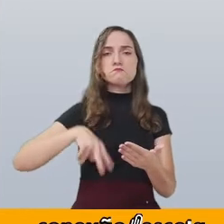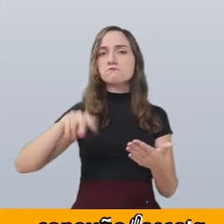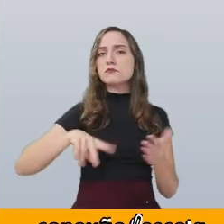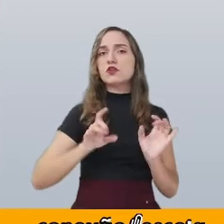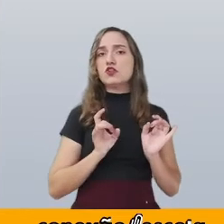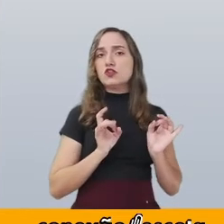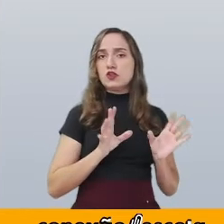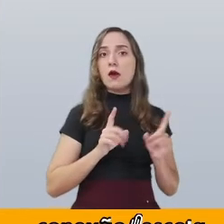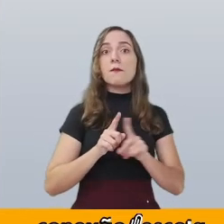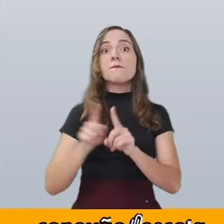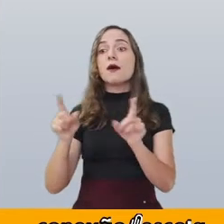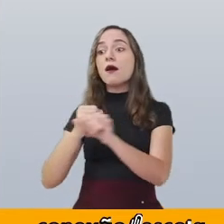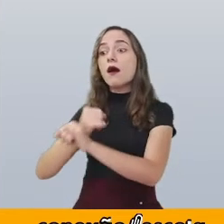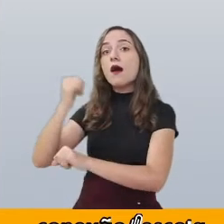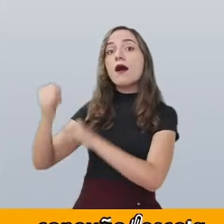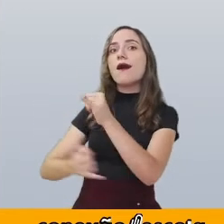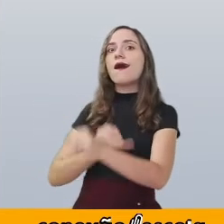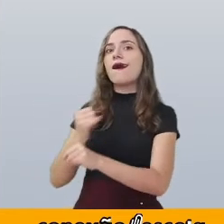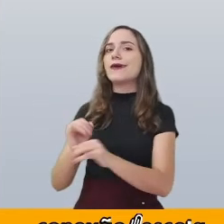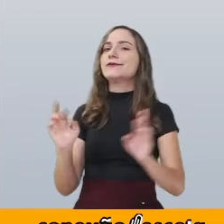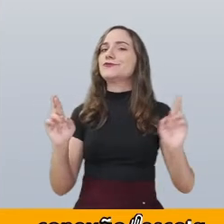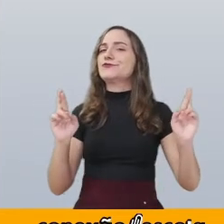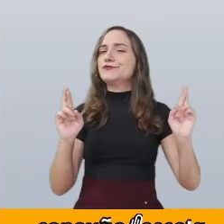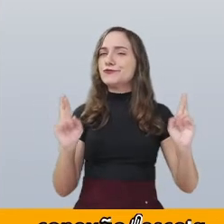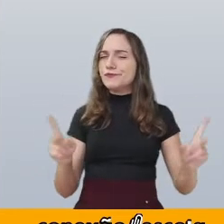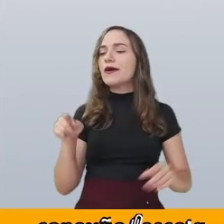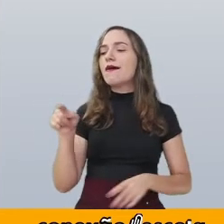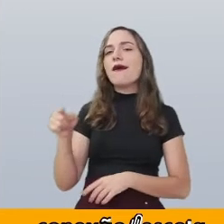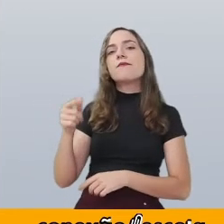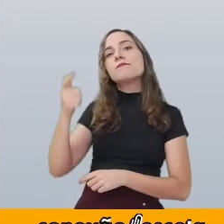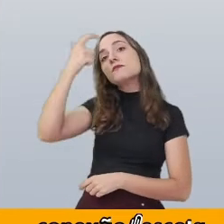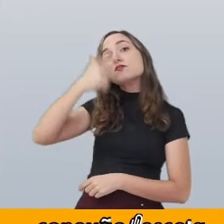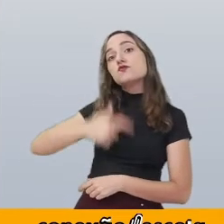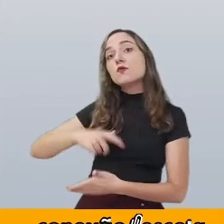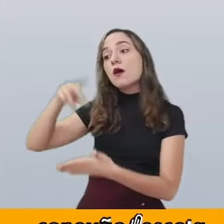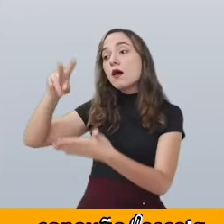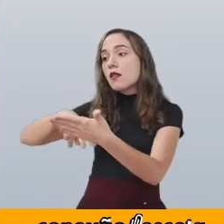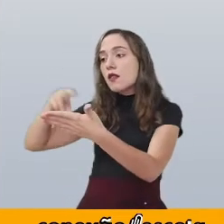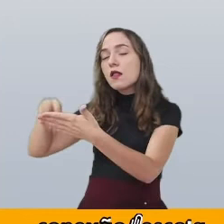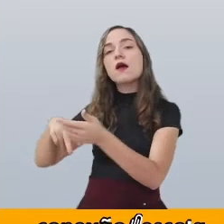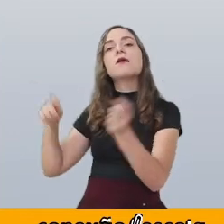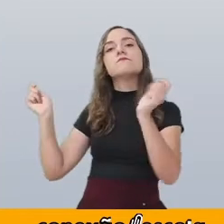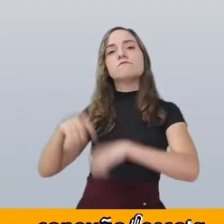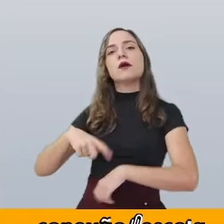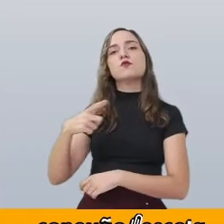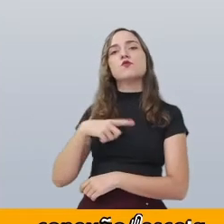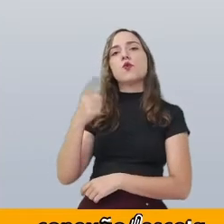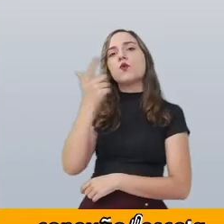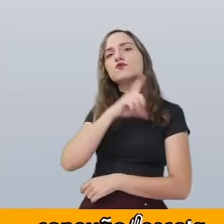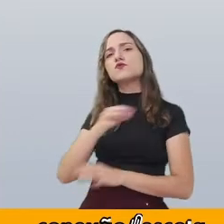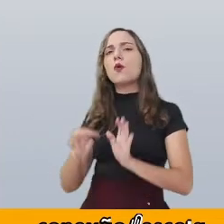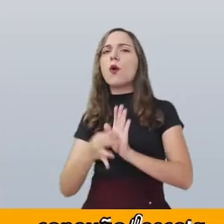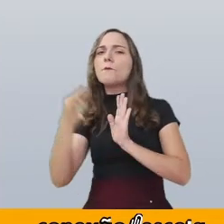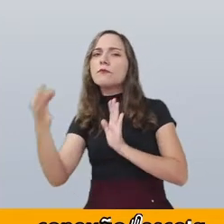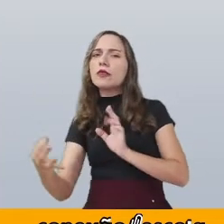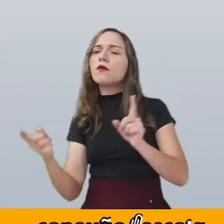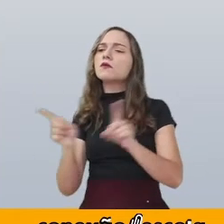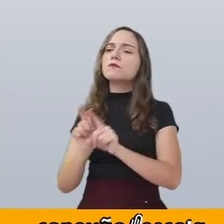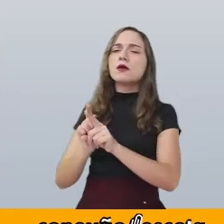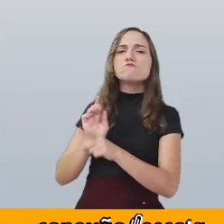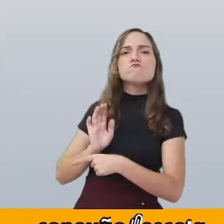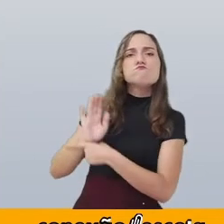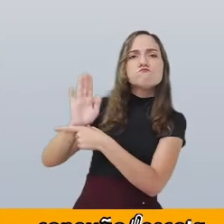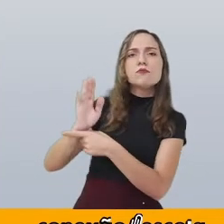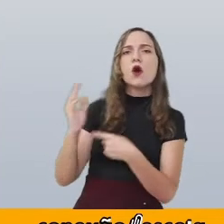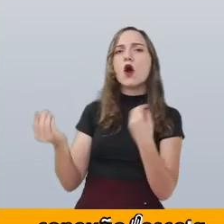Já no meio digital, é mais participativo, permitindo que o público colabore